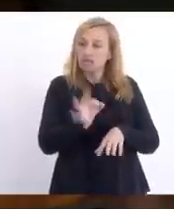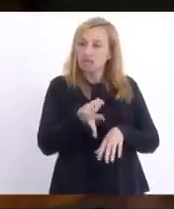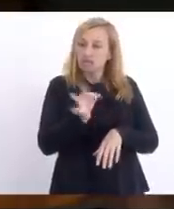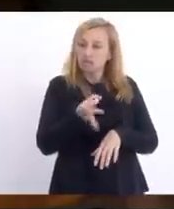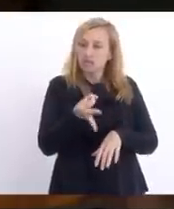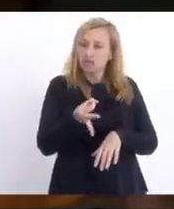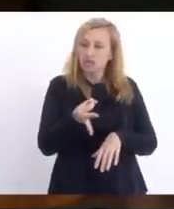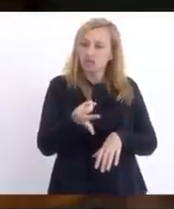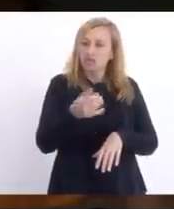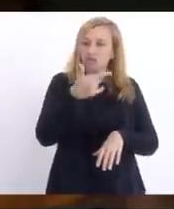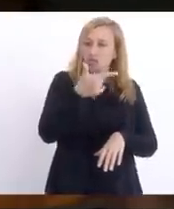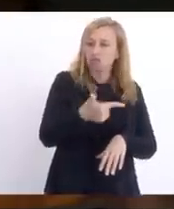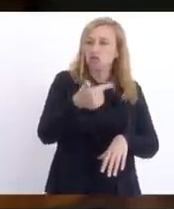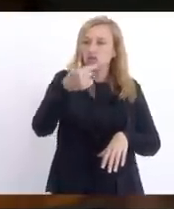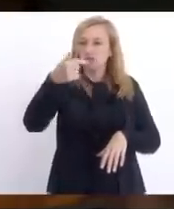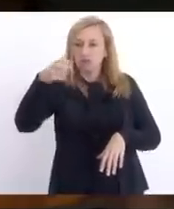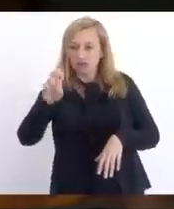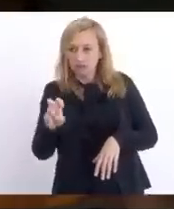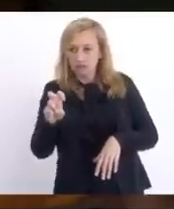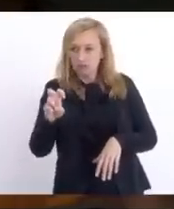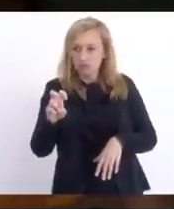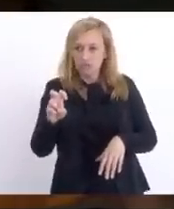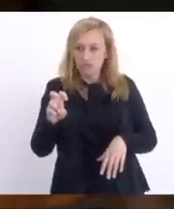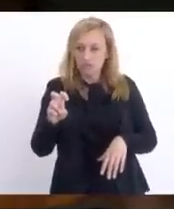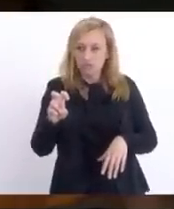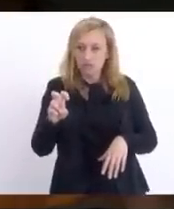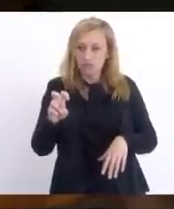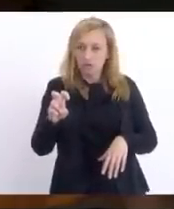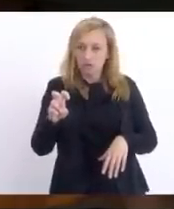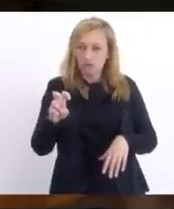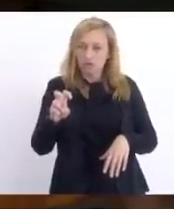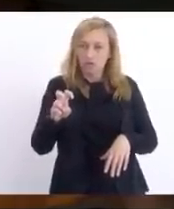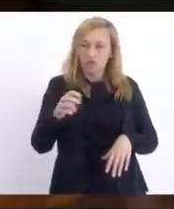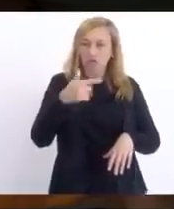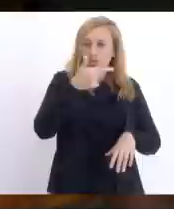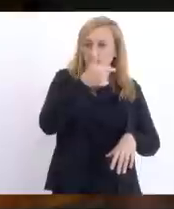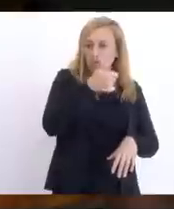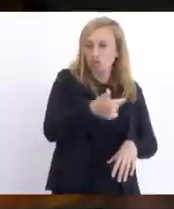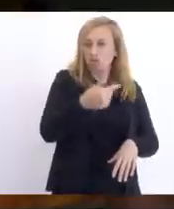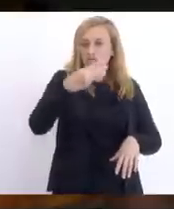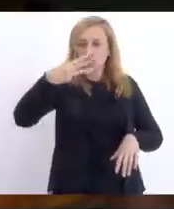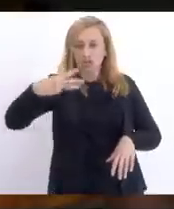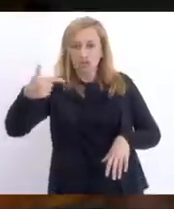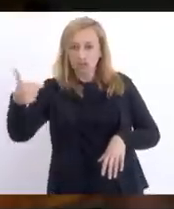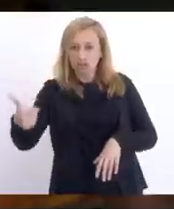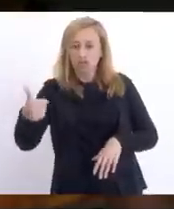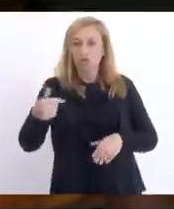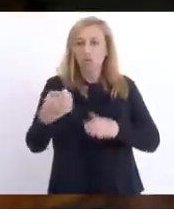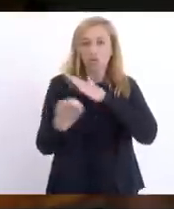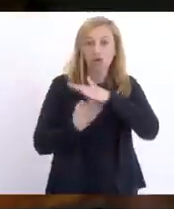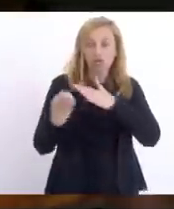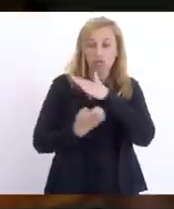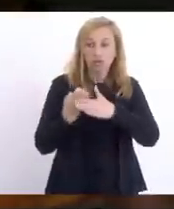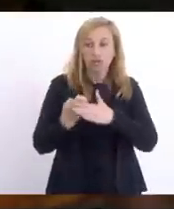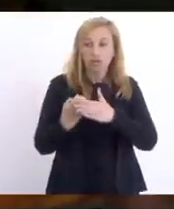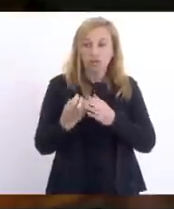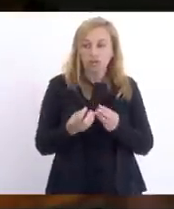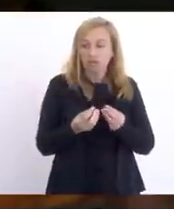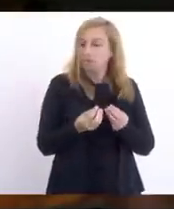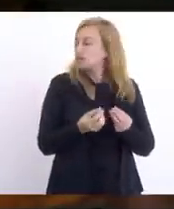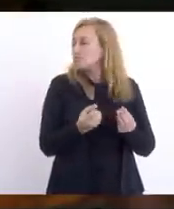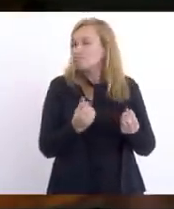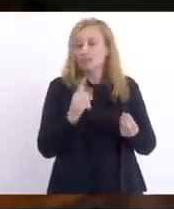originalmente em 2025, ser colocado para 2032 de uma empresa que a gente discorda das